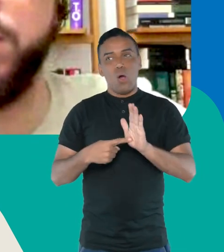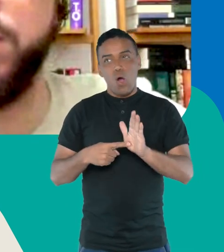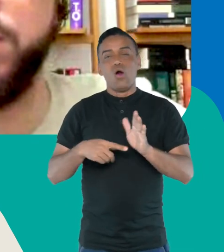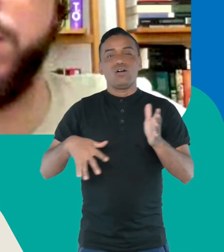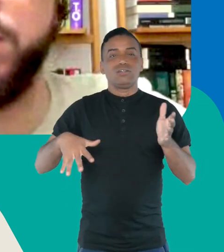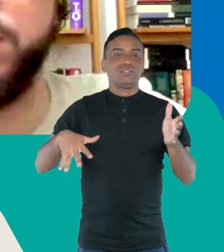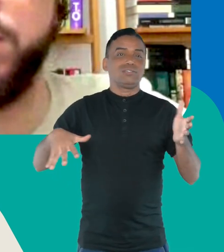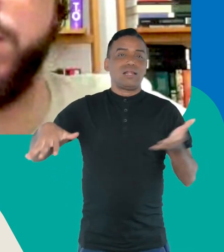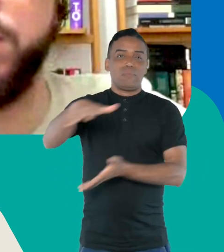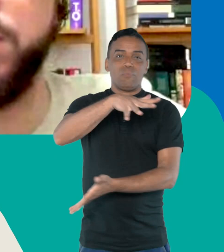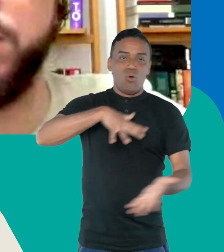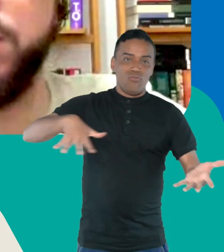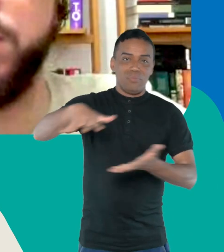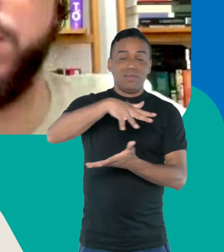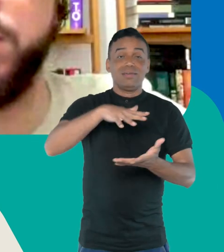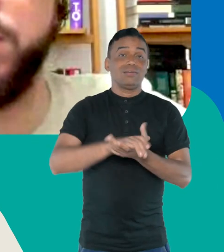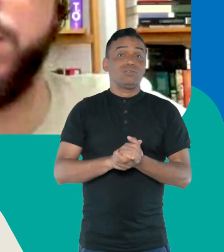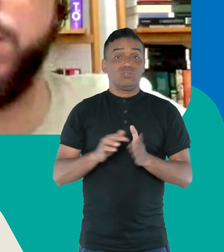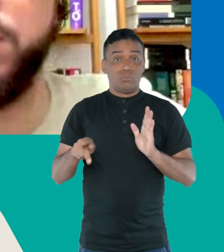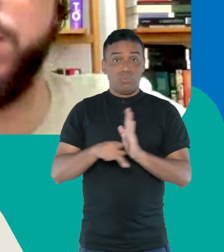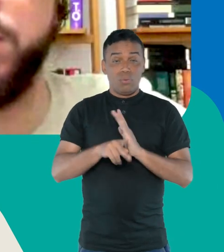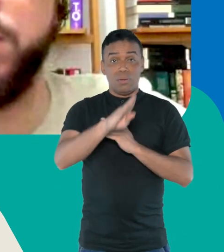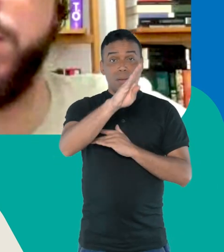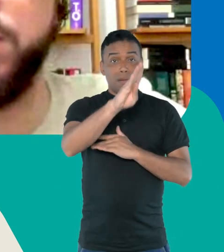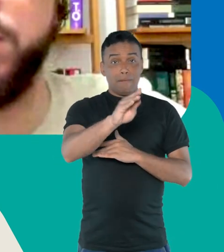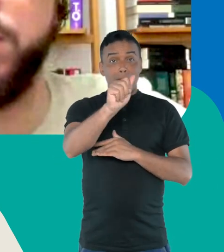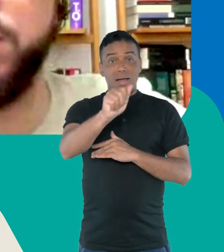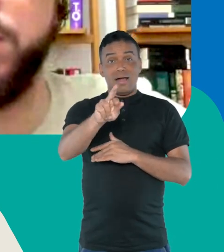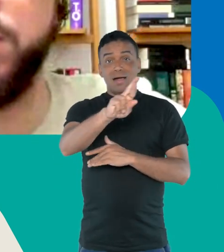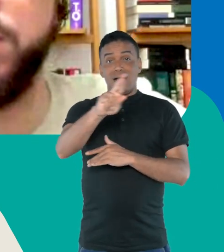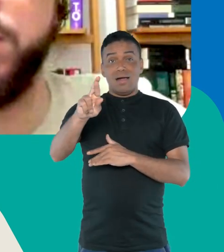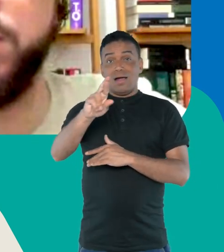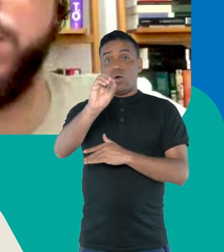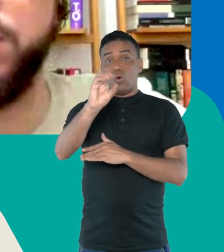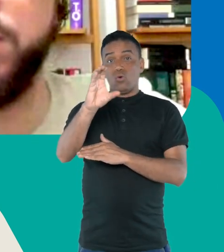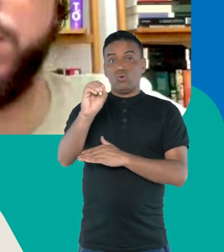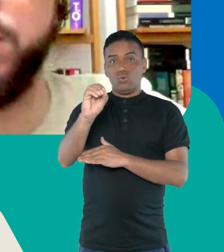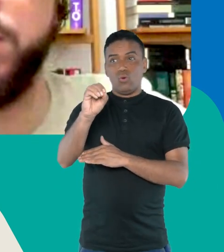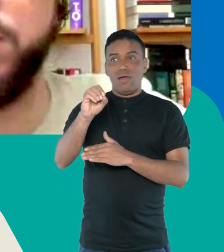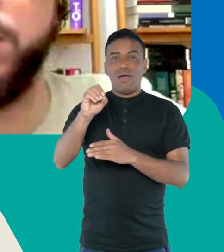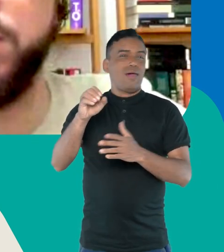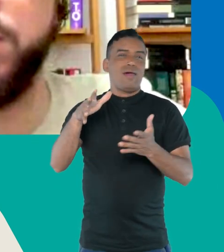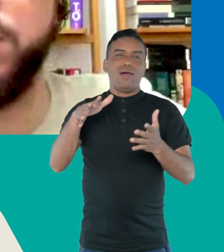barroco é aquele estilo, aquele movimento, para alguns,